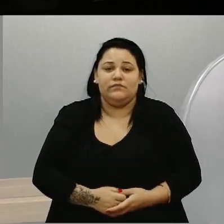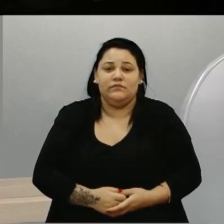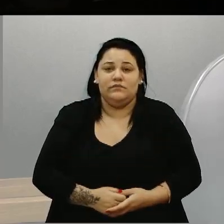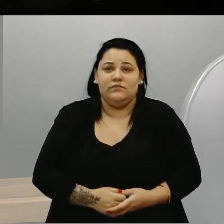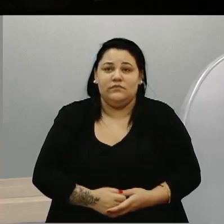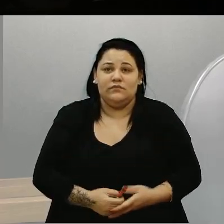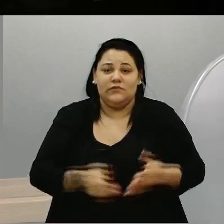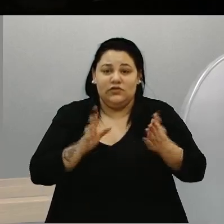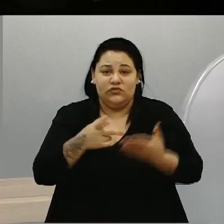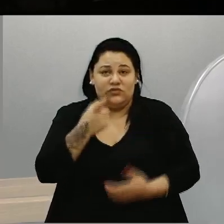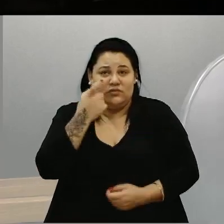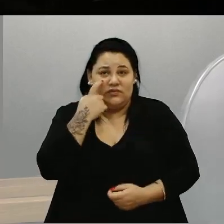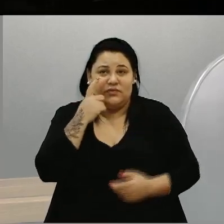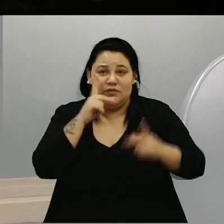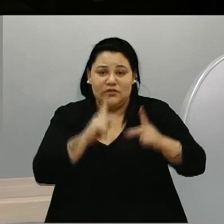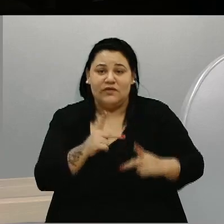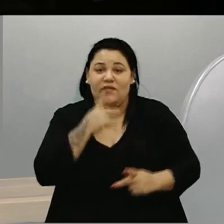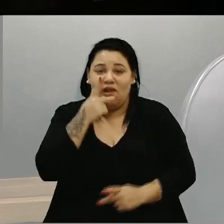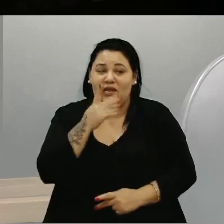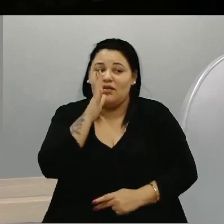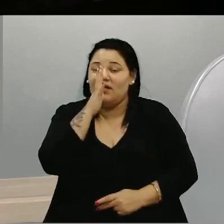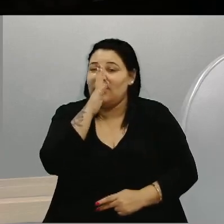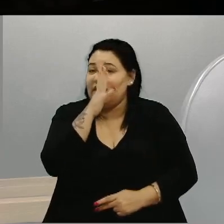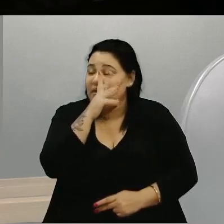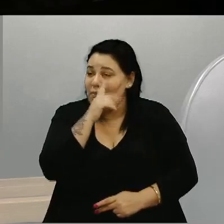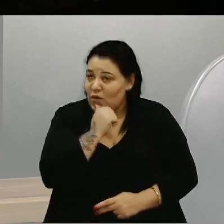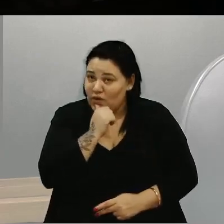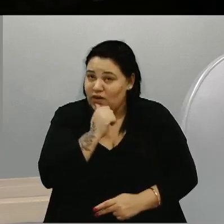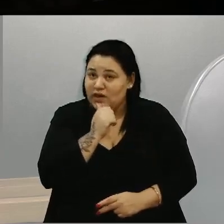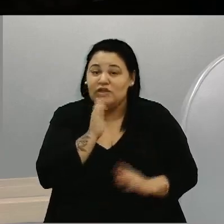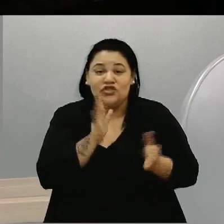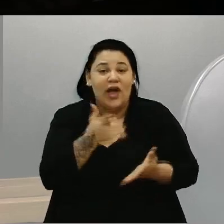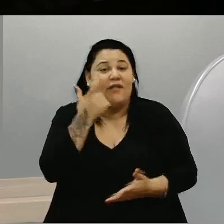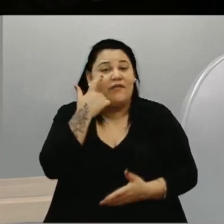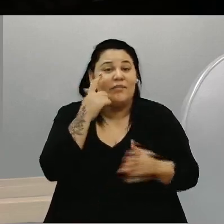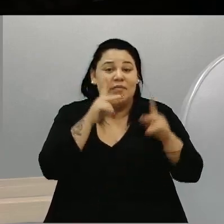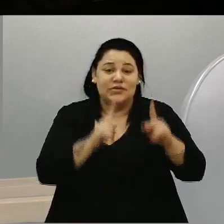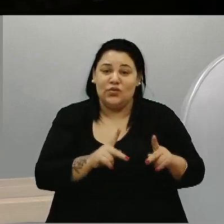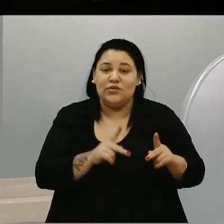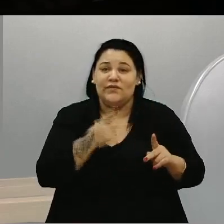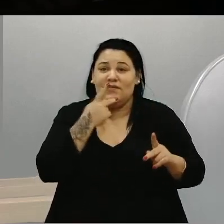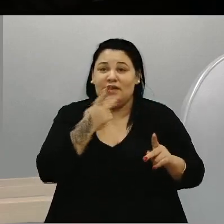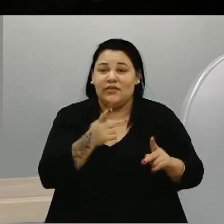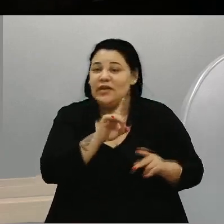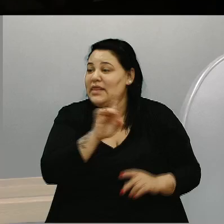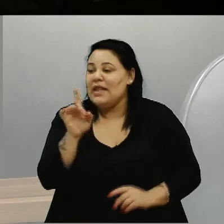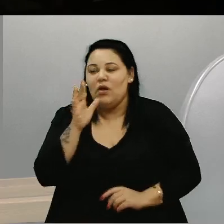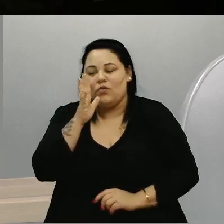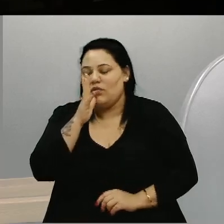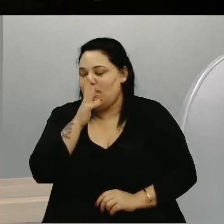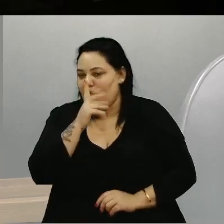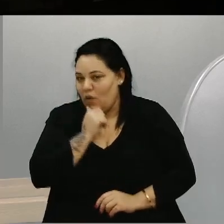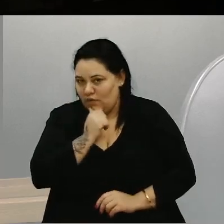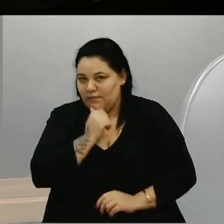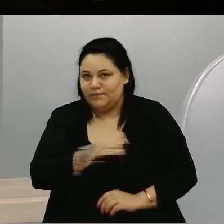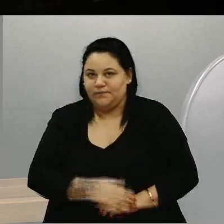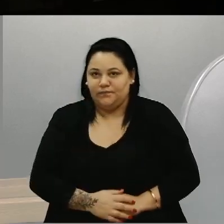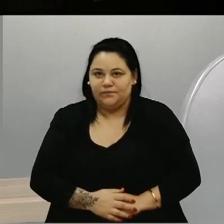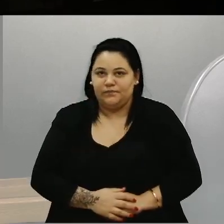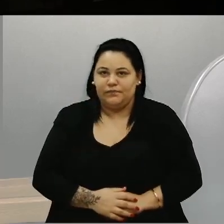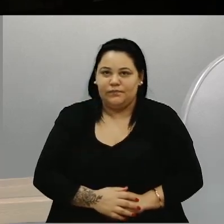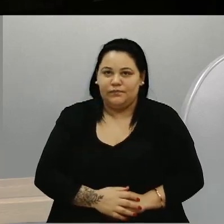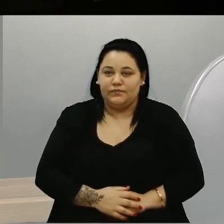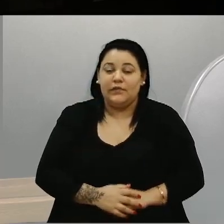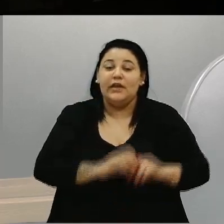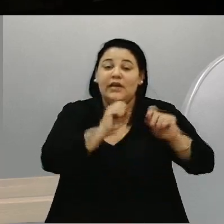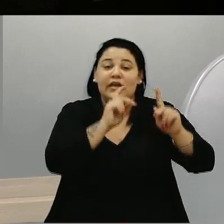dizendo que demora e já vi pessoas dizendo que não demora. Esta pessoa que me disse que não